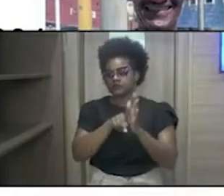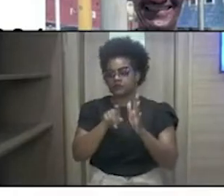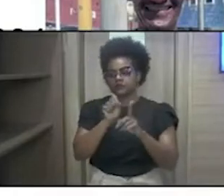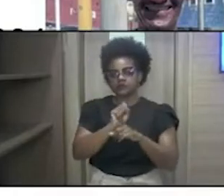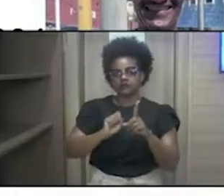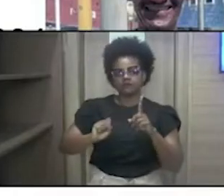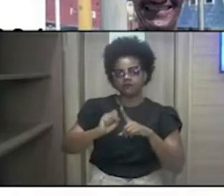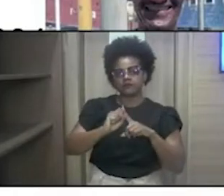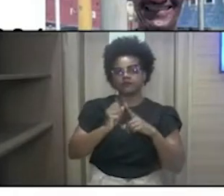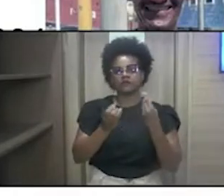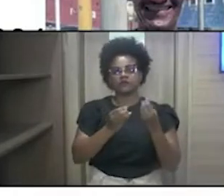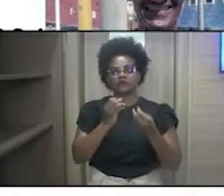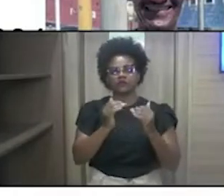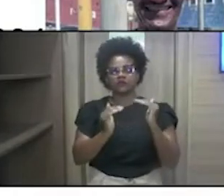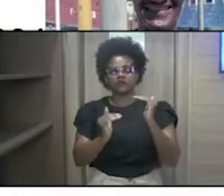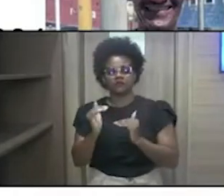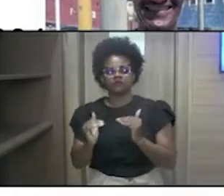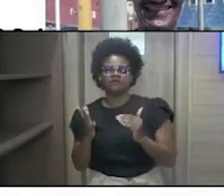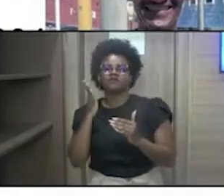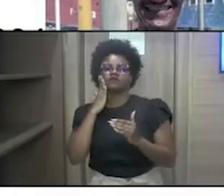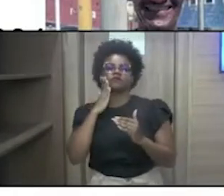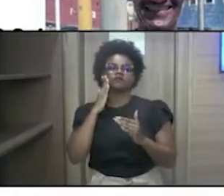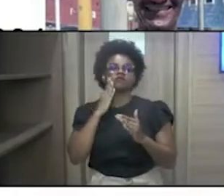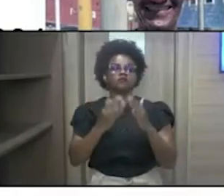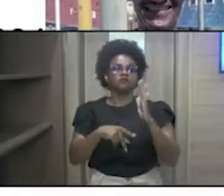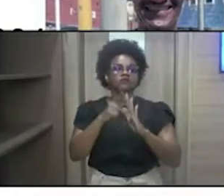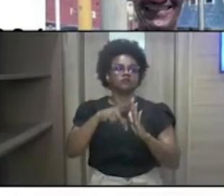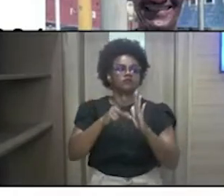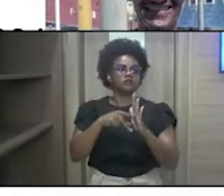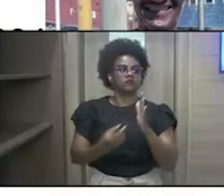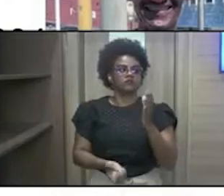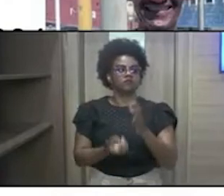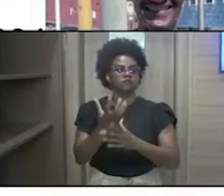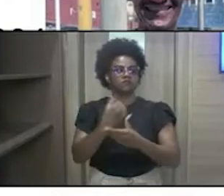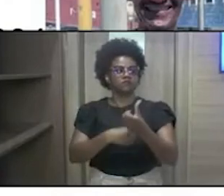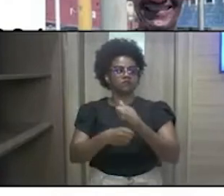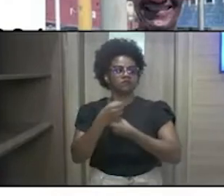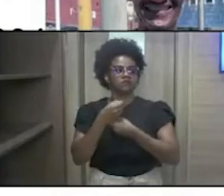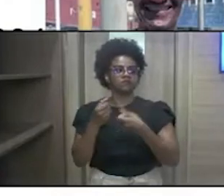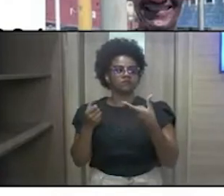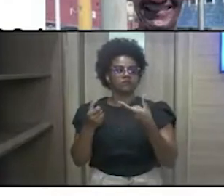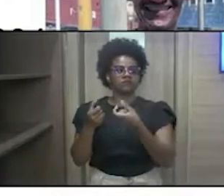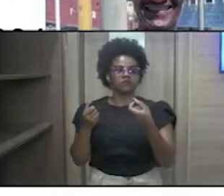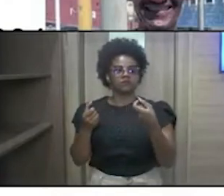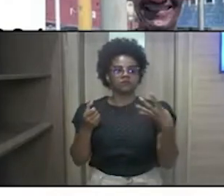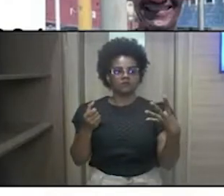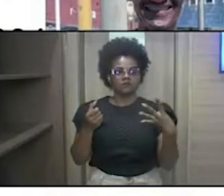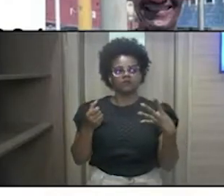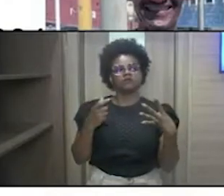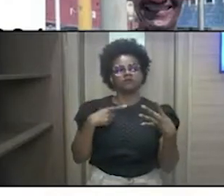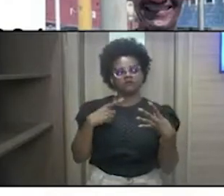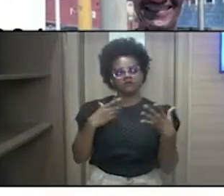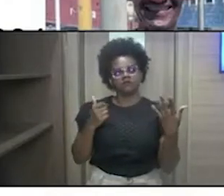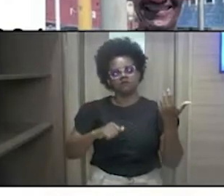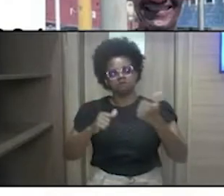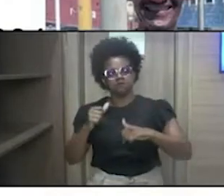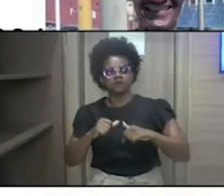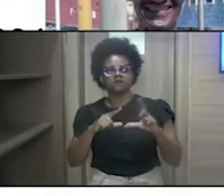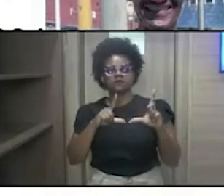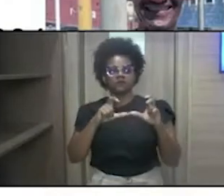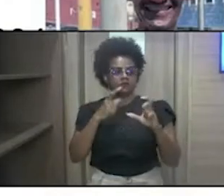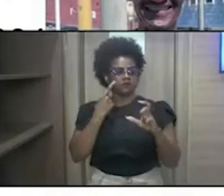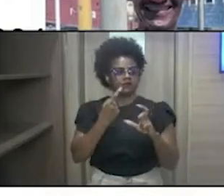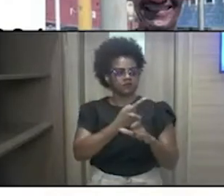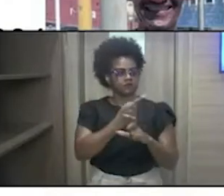e desigualdades. Essa política foi implementada em 2004 e, portanto, há um imperativo de avaliá-la. Aqui essa foto é de um dos